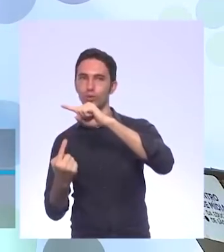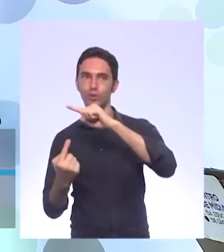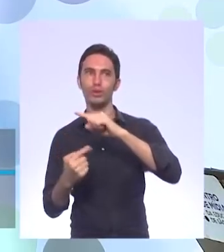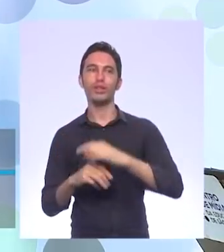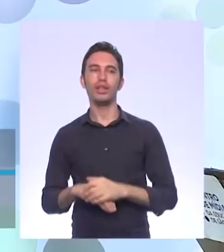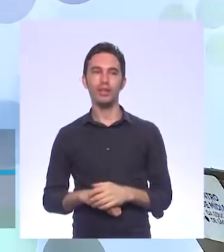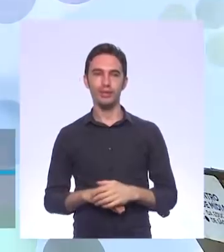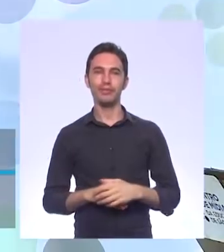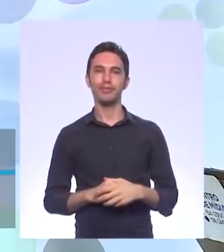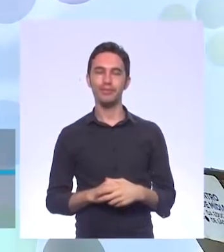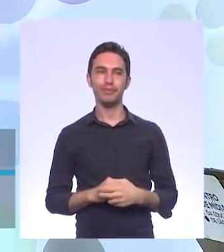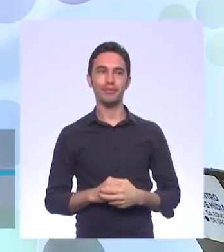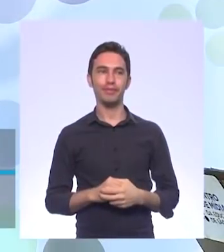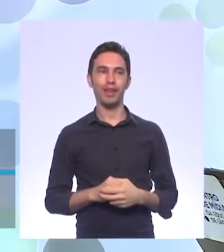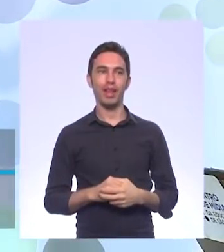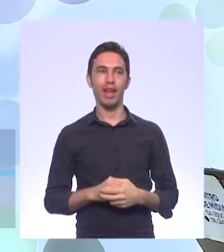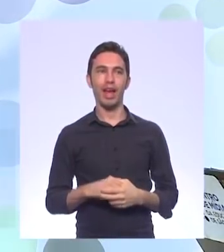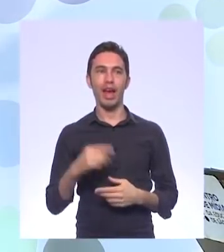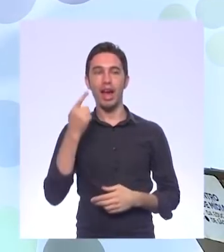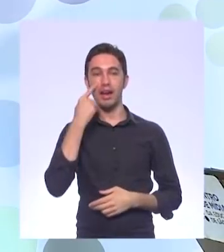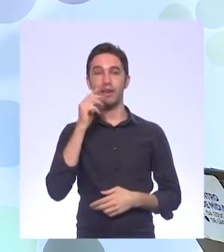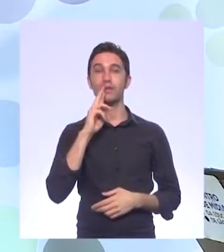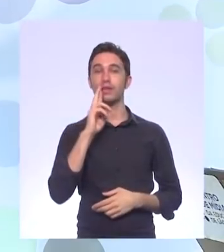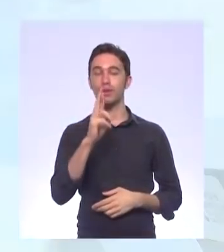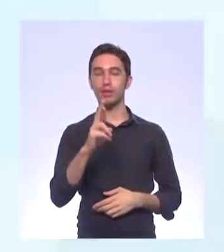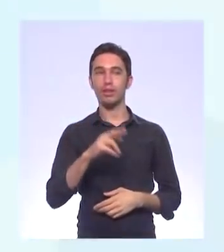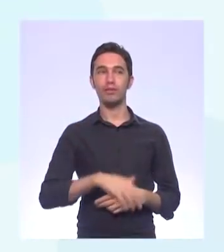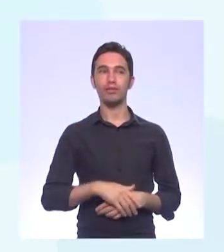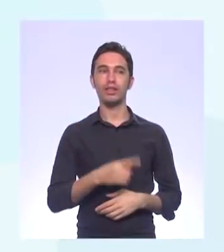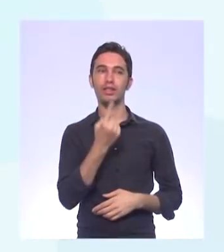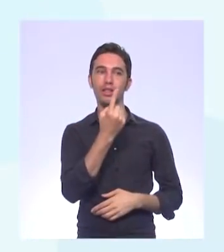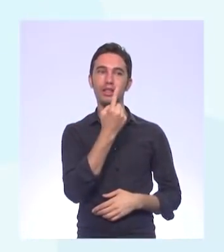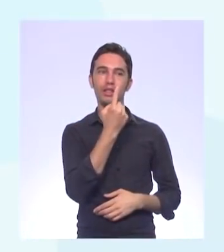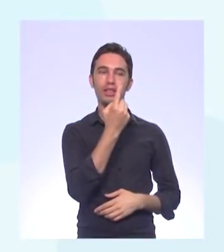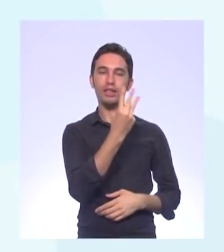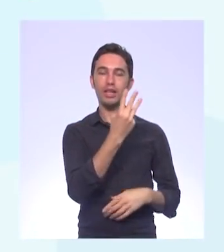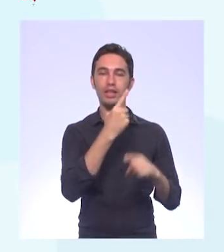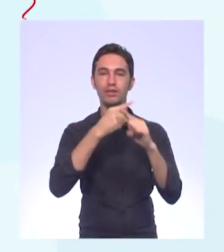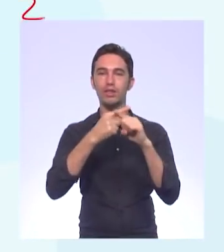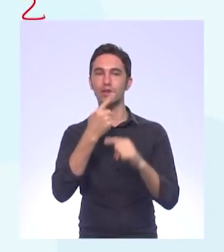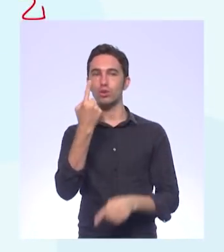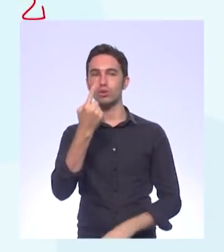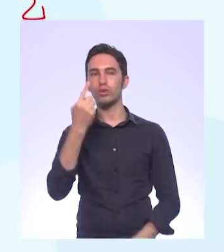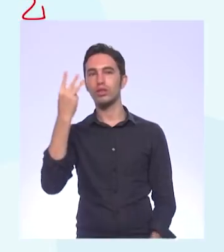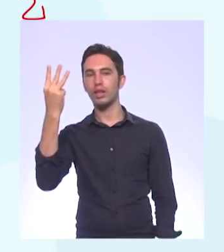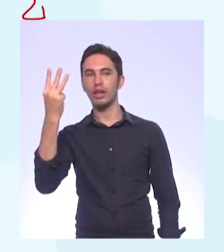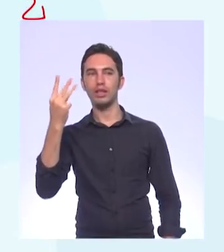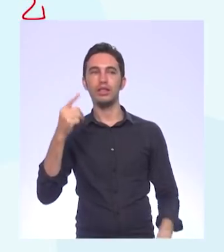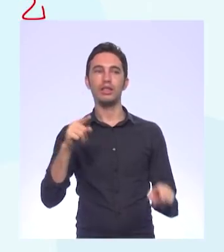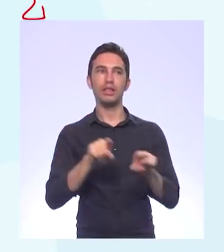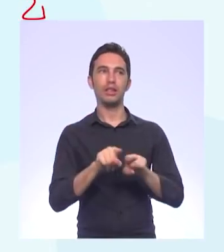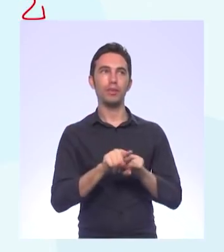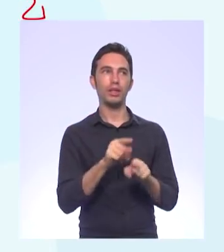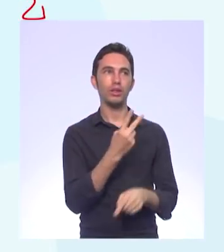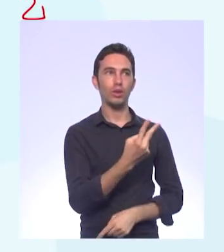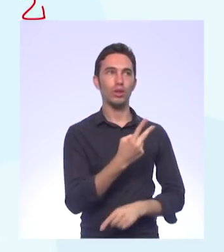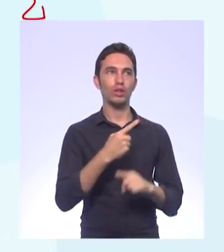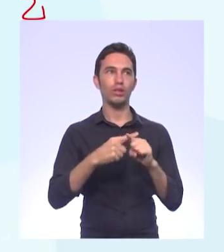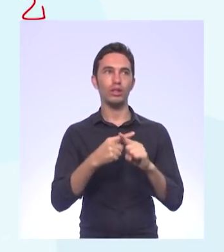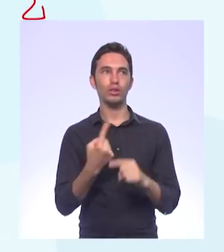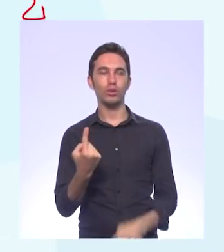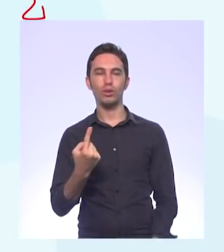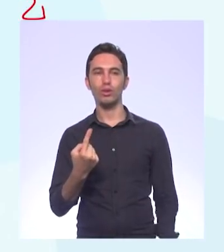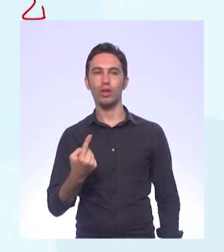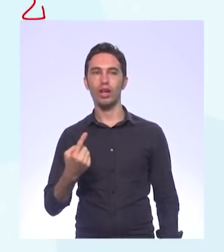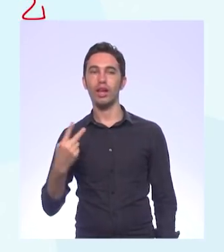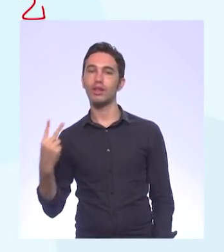com o professor Tony né E aí a gente vai ter o resultado a três vezes 13 e 2 x 12 muito